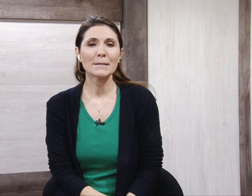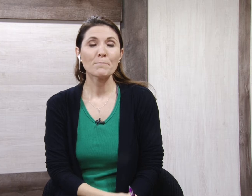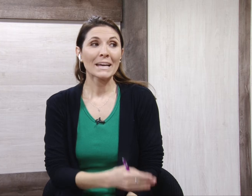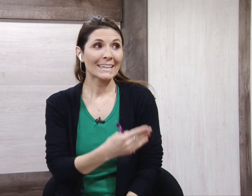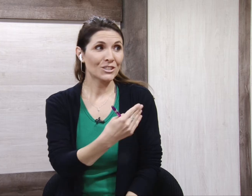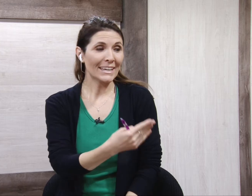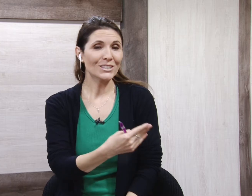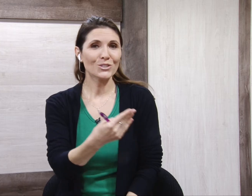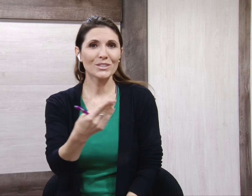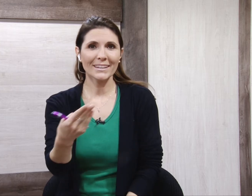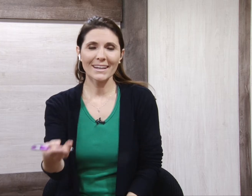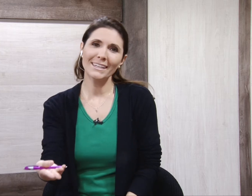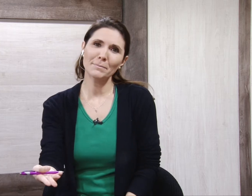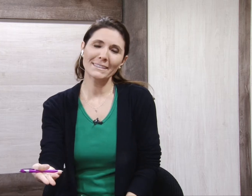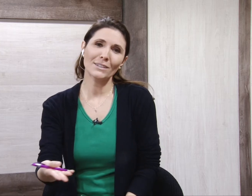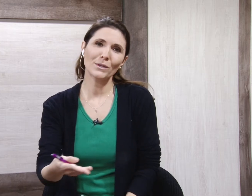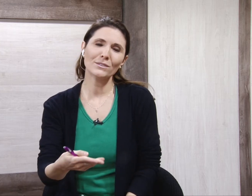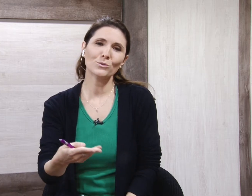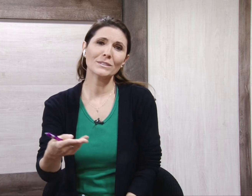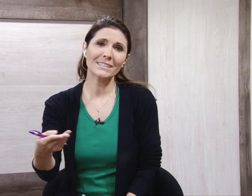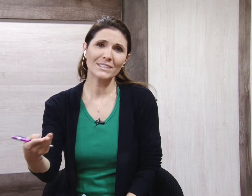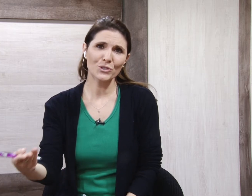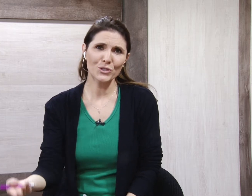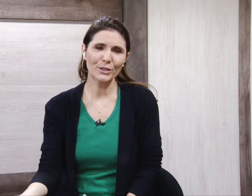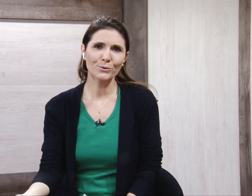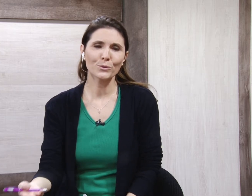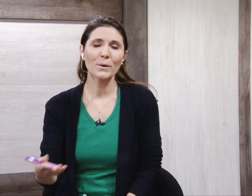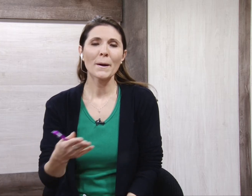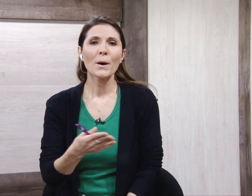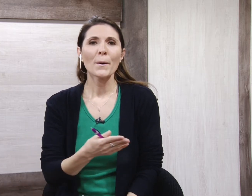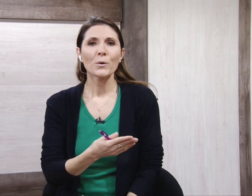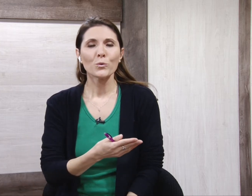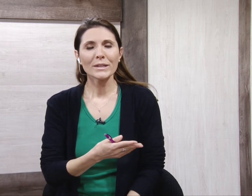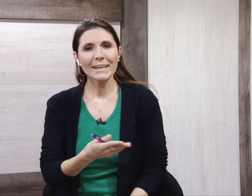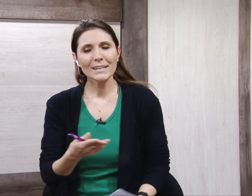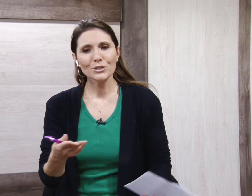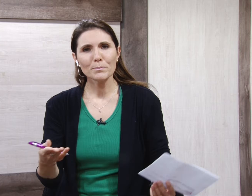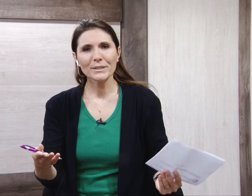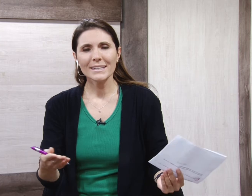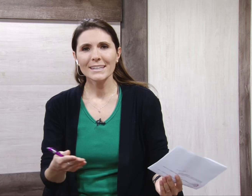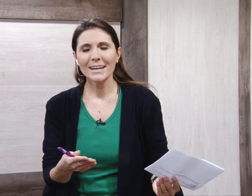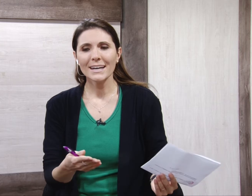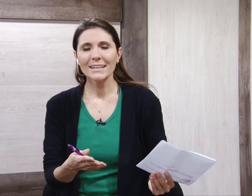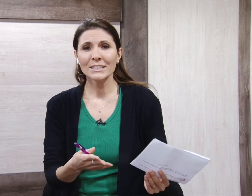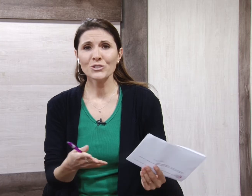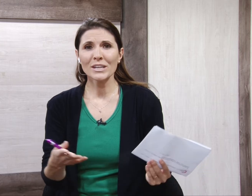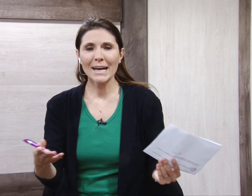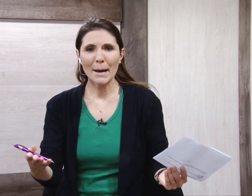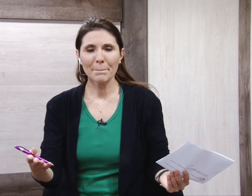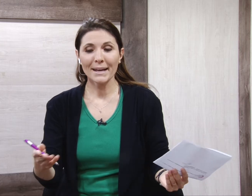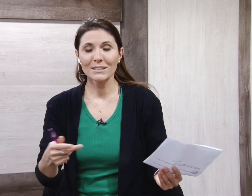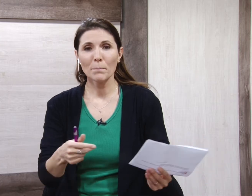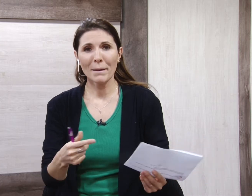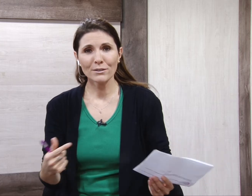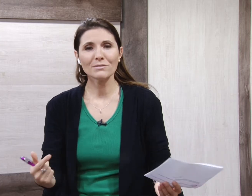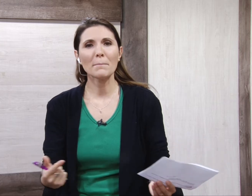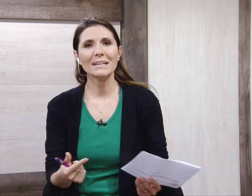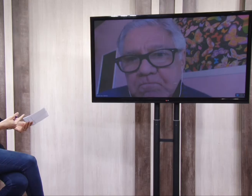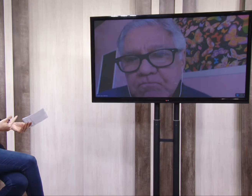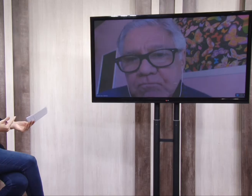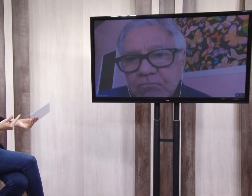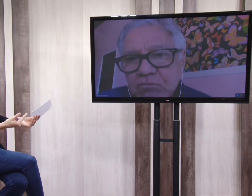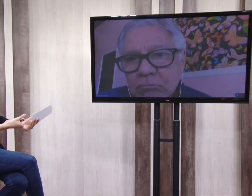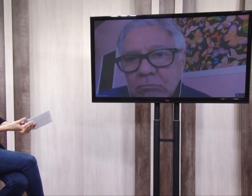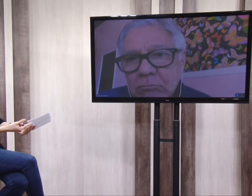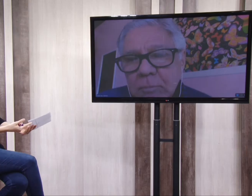mas já que a gente tem telespectadores nos assistindo, o que a gente poderia indicar para os